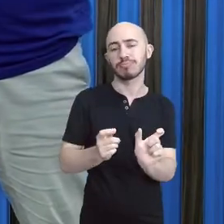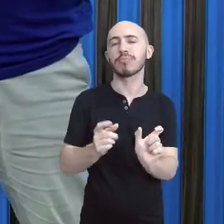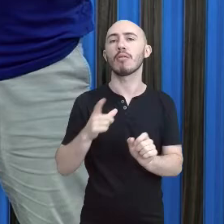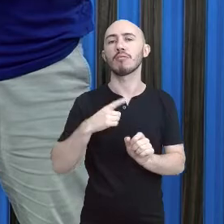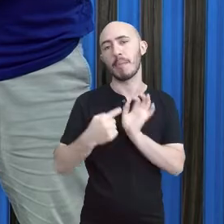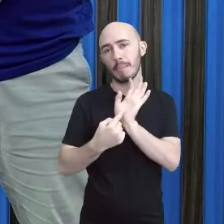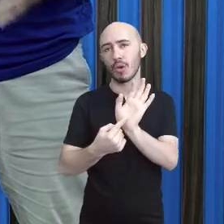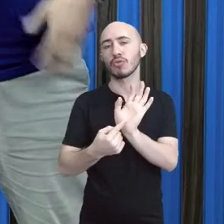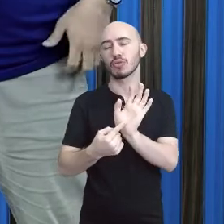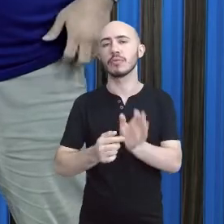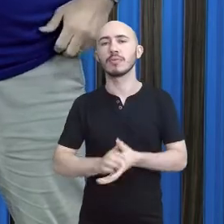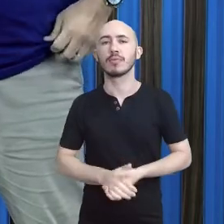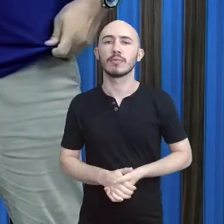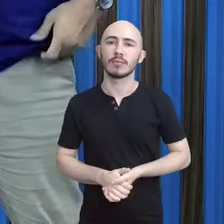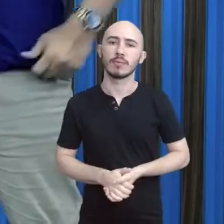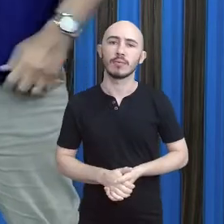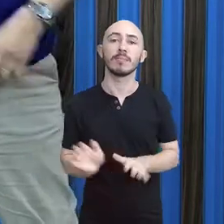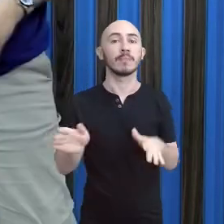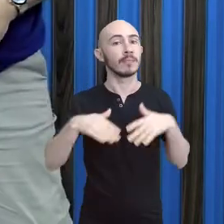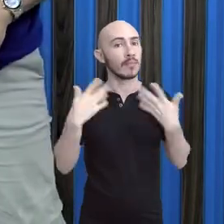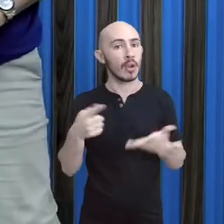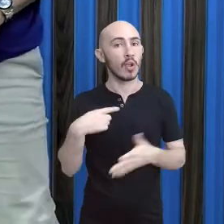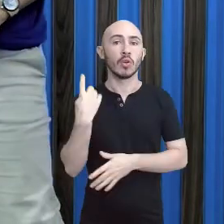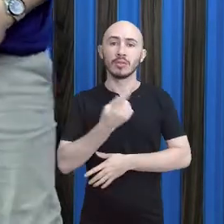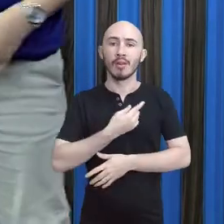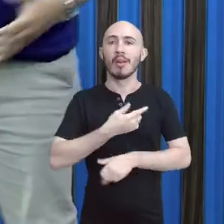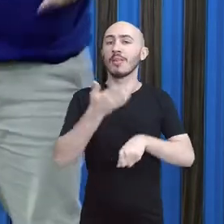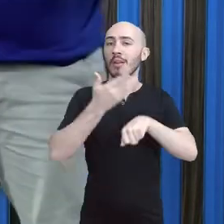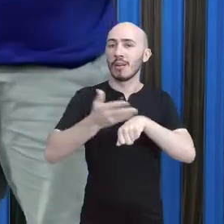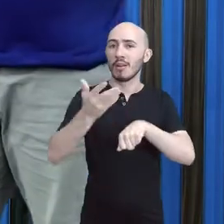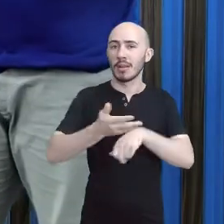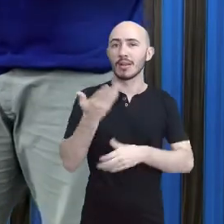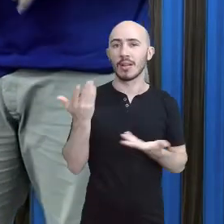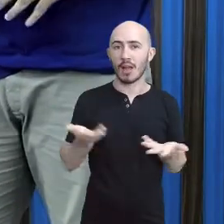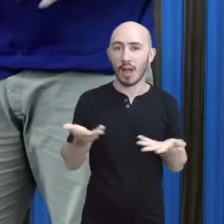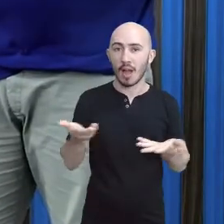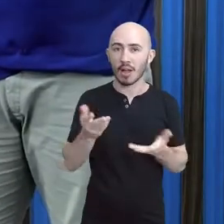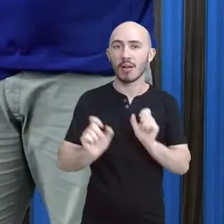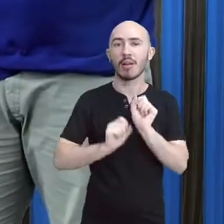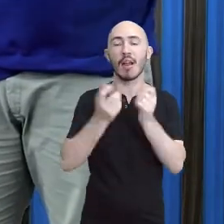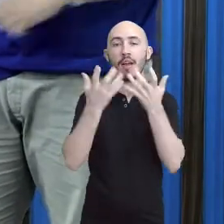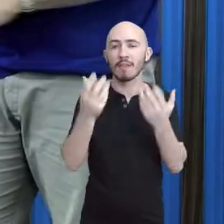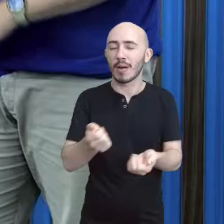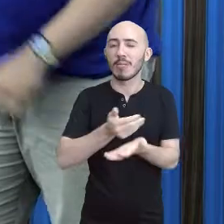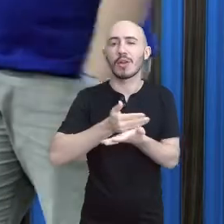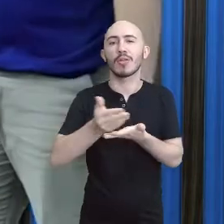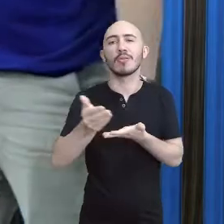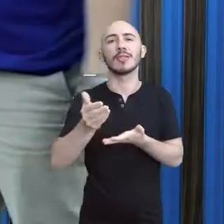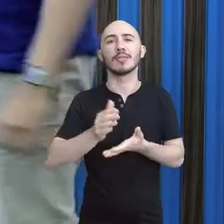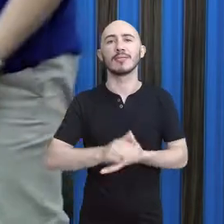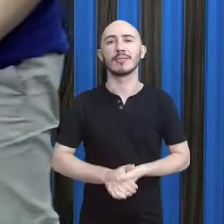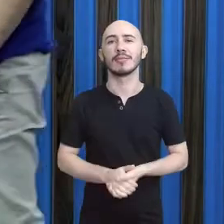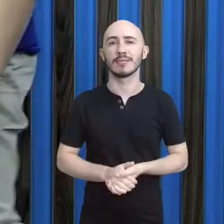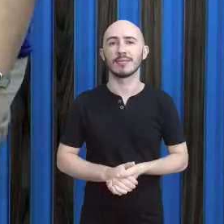do tempo, tá certo, pessoal? Então a gente vai ver isso aqui na prática. Venham conosco, vamos começar uma grande viagem.